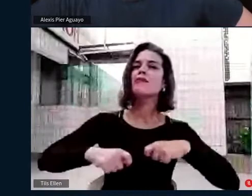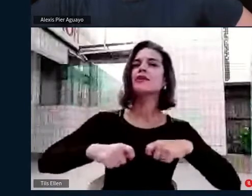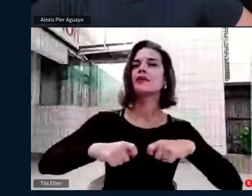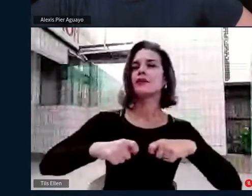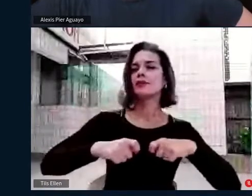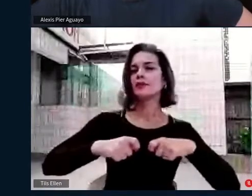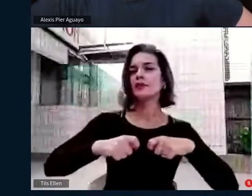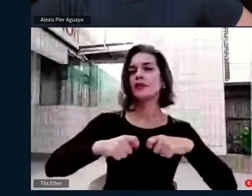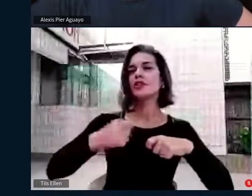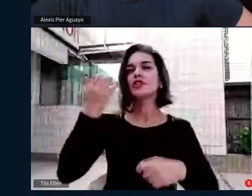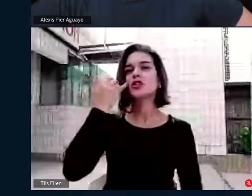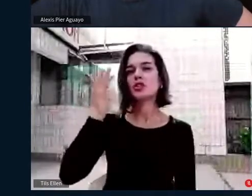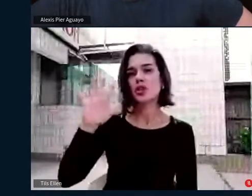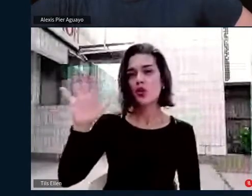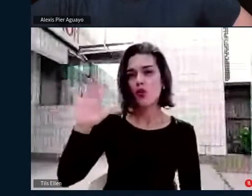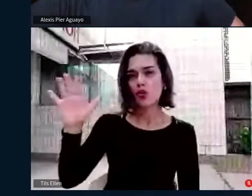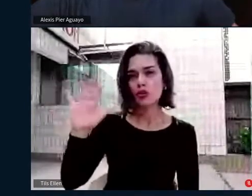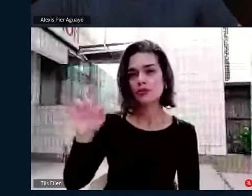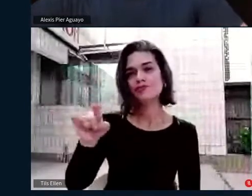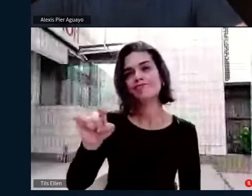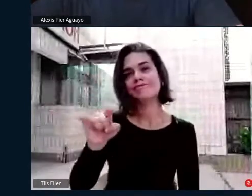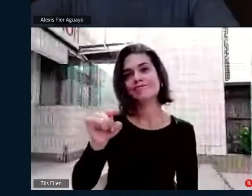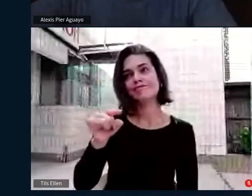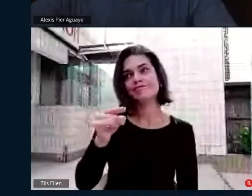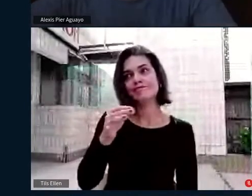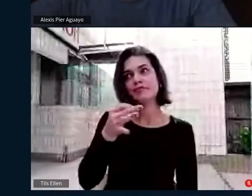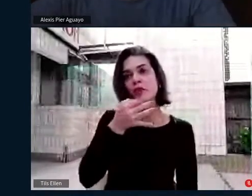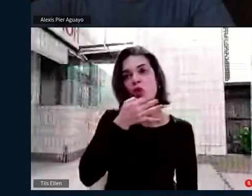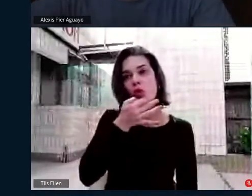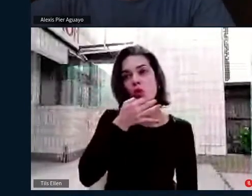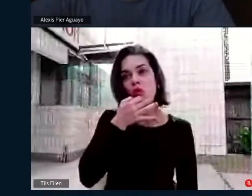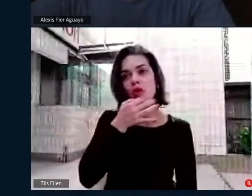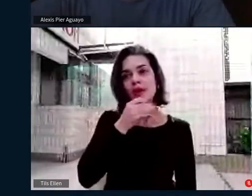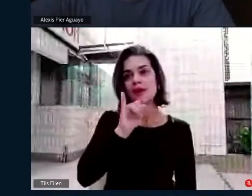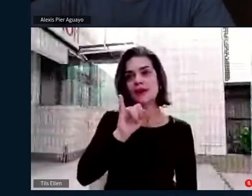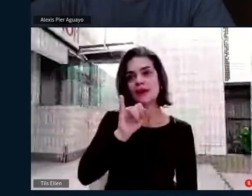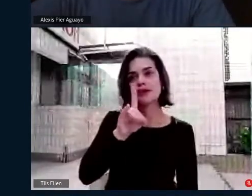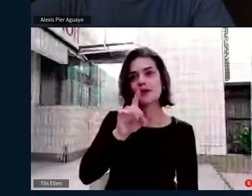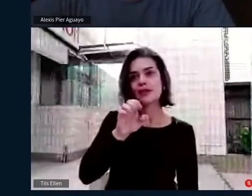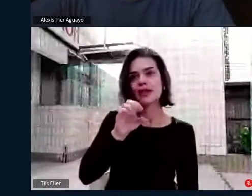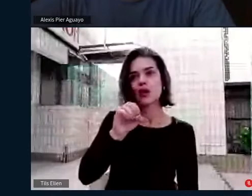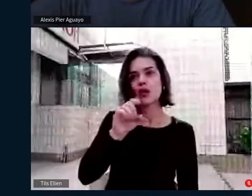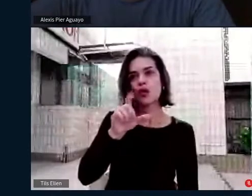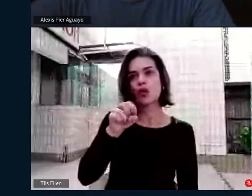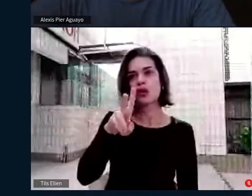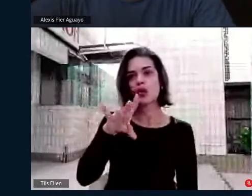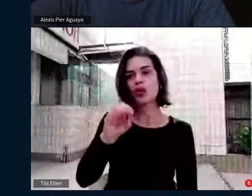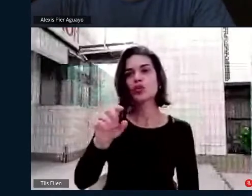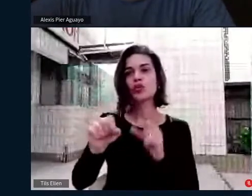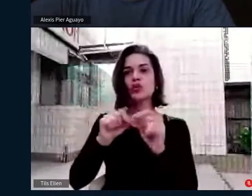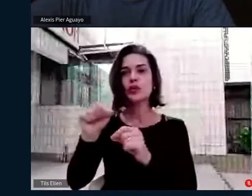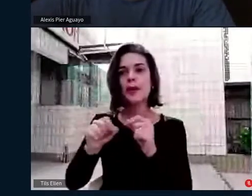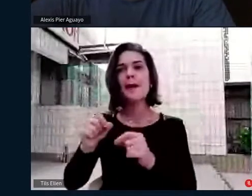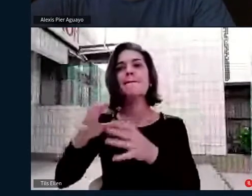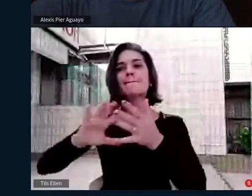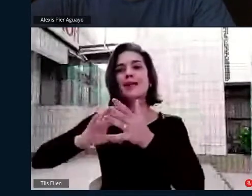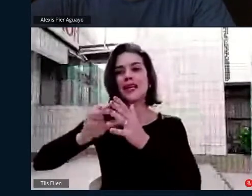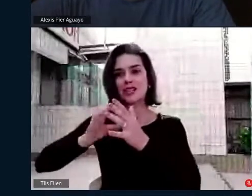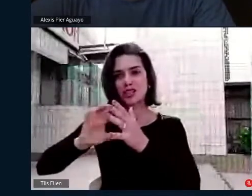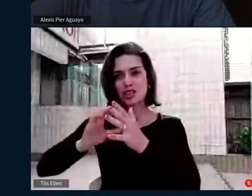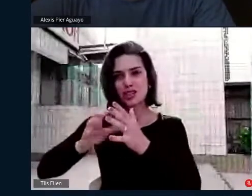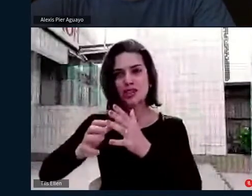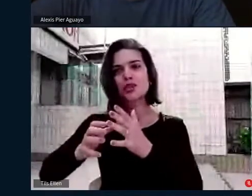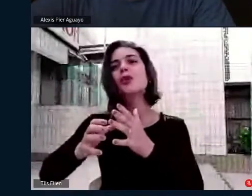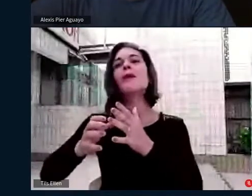ideológica. Também sugiro que você troque ideológico para político-partidário ideológico, porque